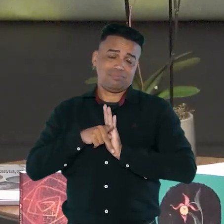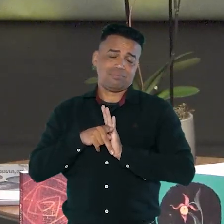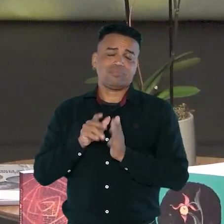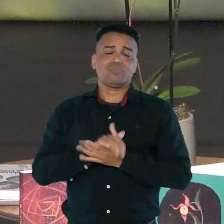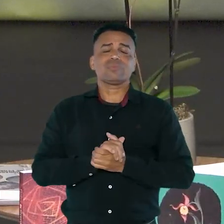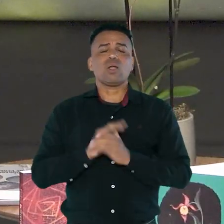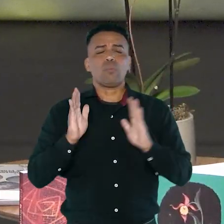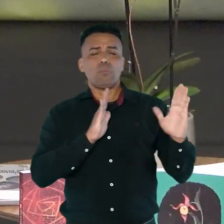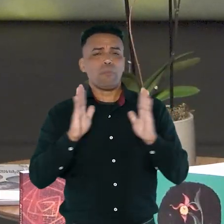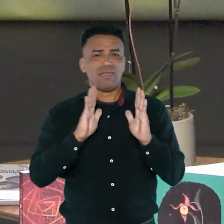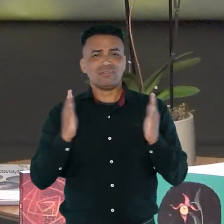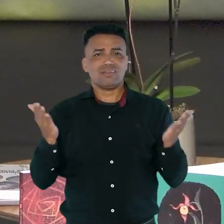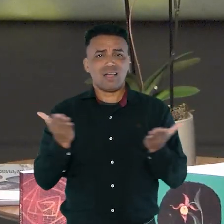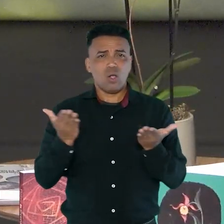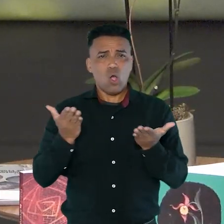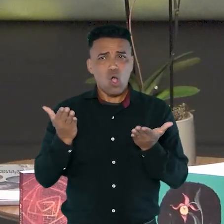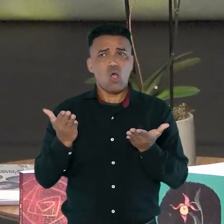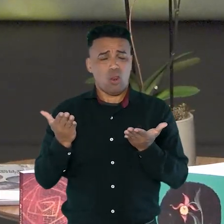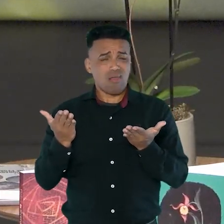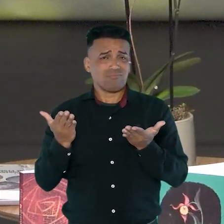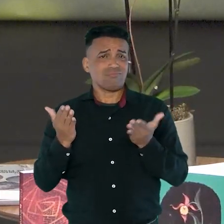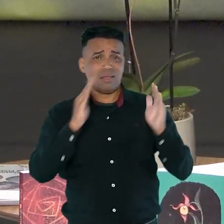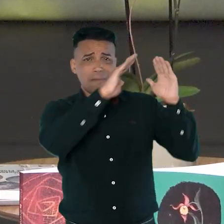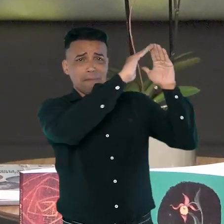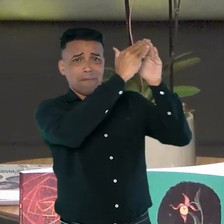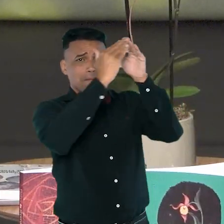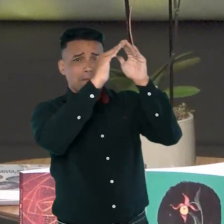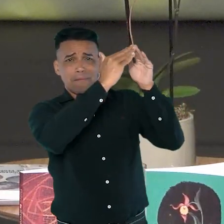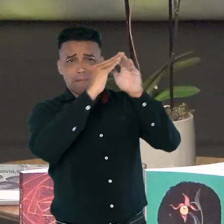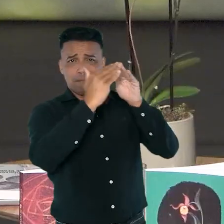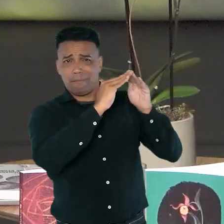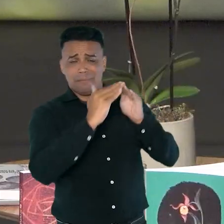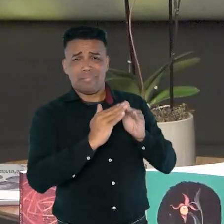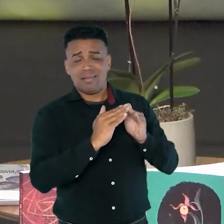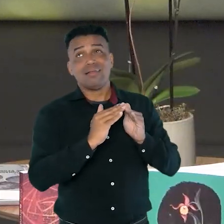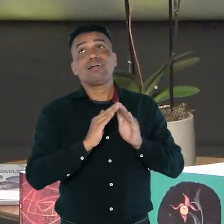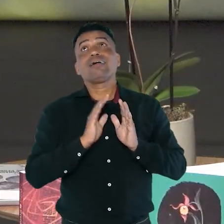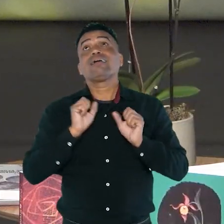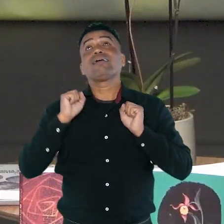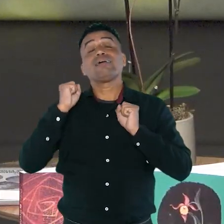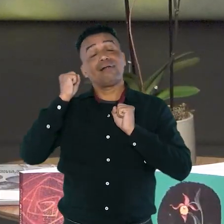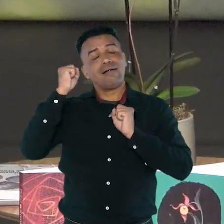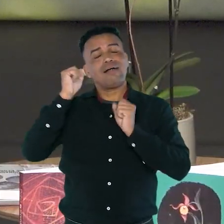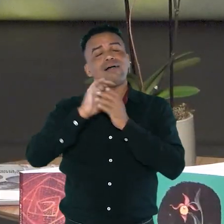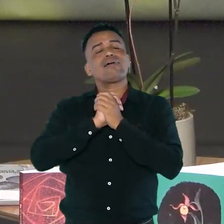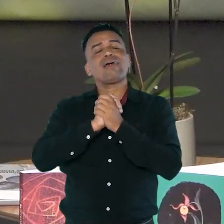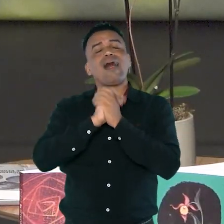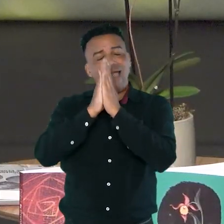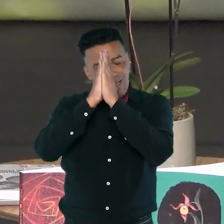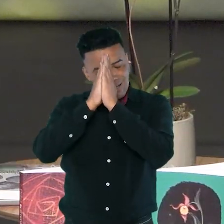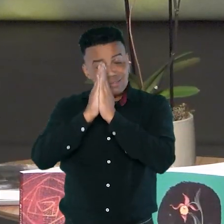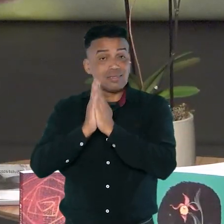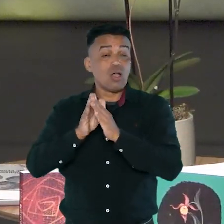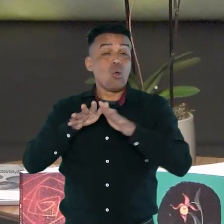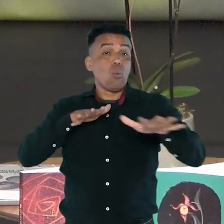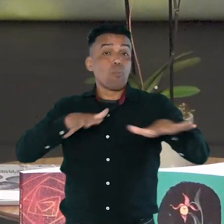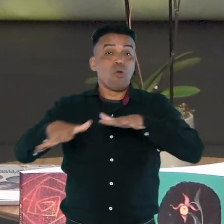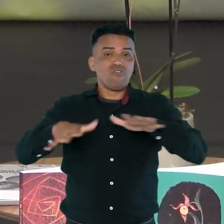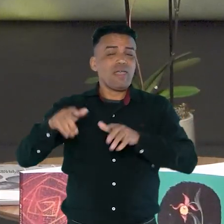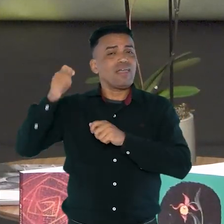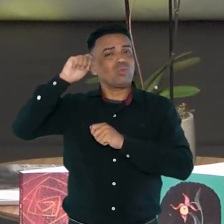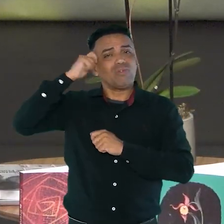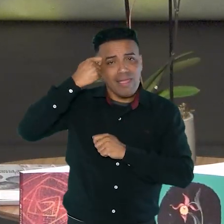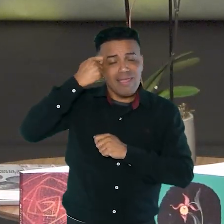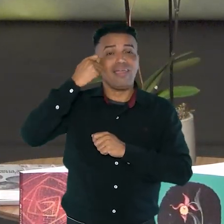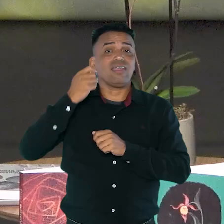nós vivemos agora, na periferia, graças ao movimento negro, ao hip hop,